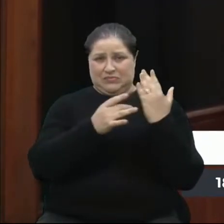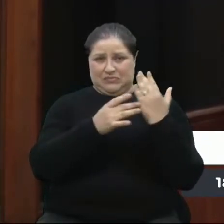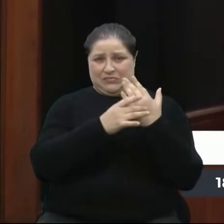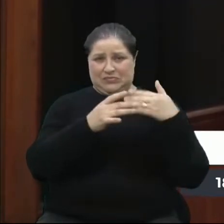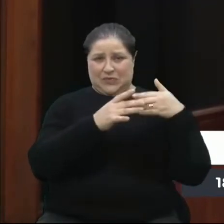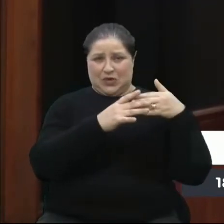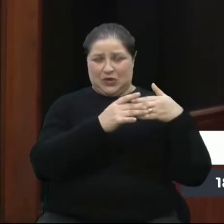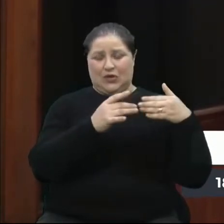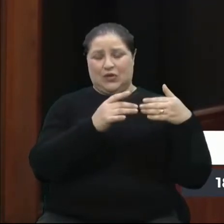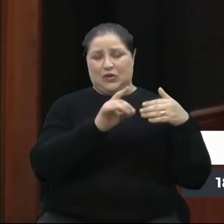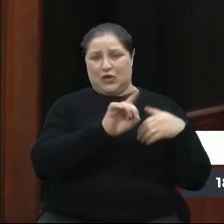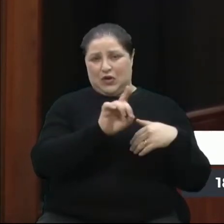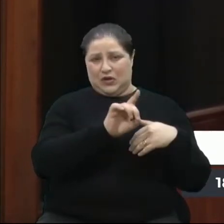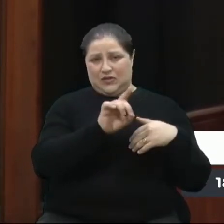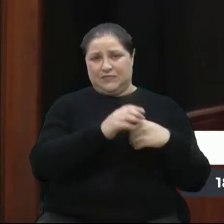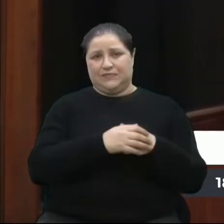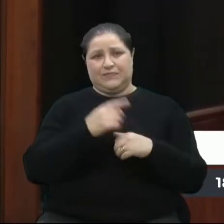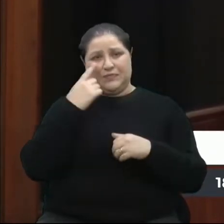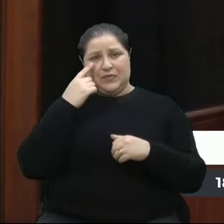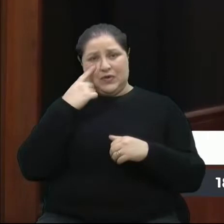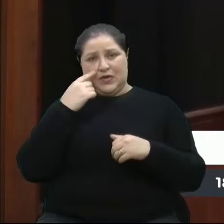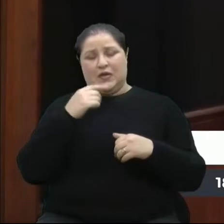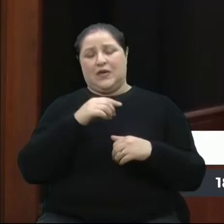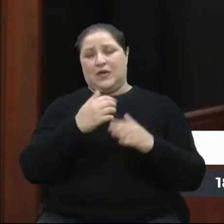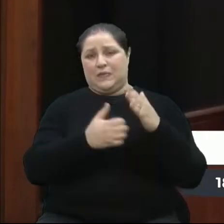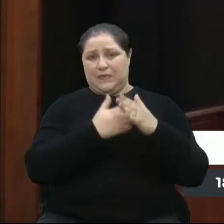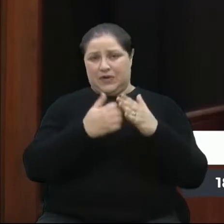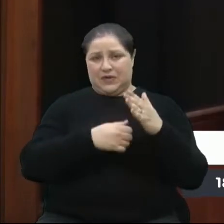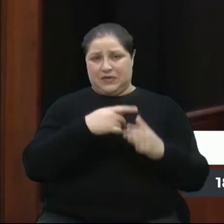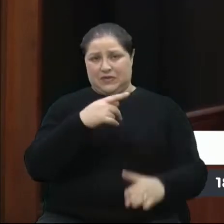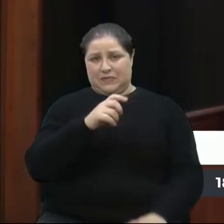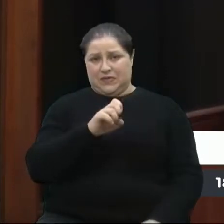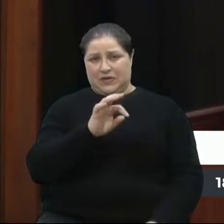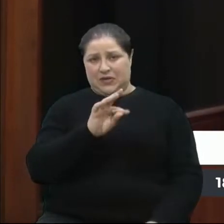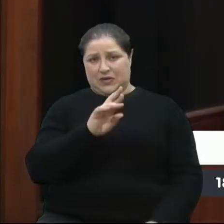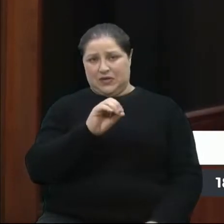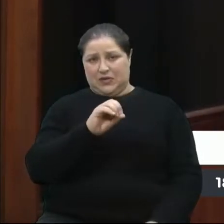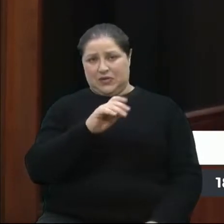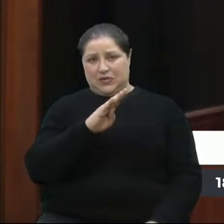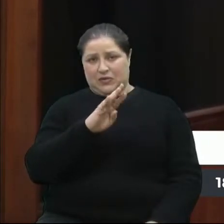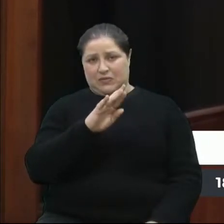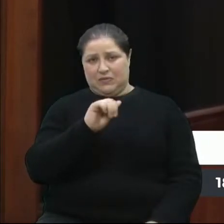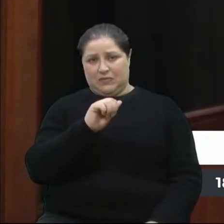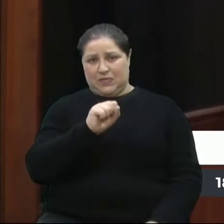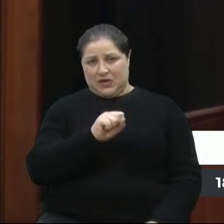trimestre, teve um lucro para os acionistas minoritários